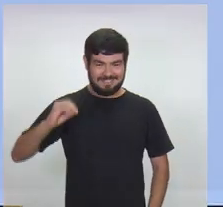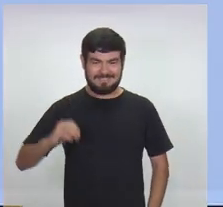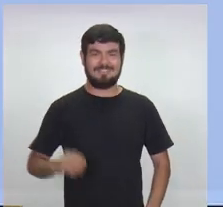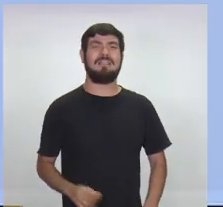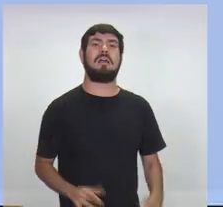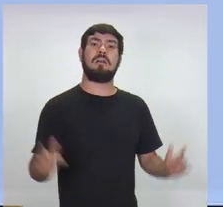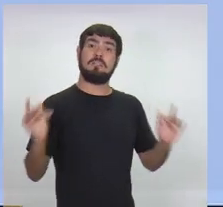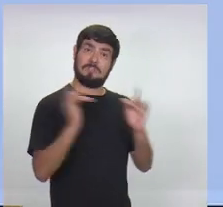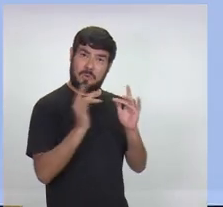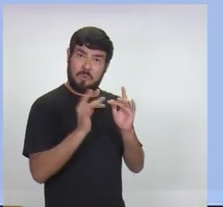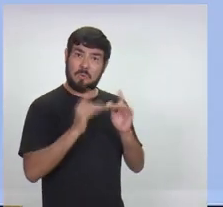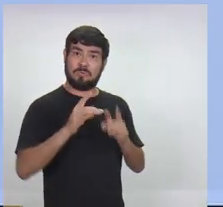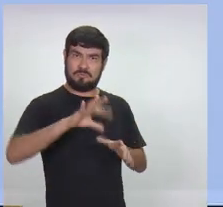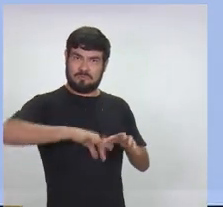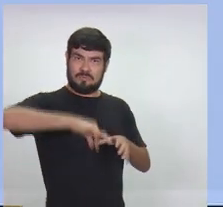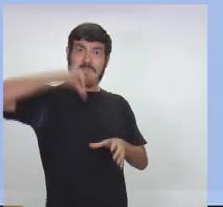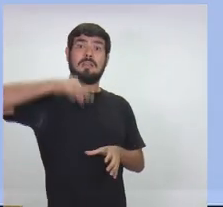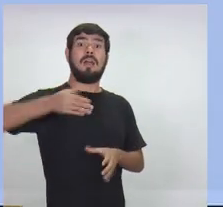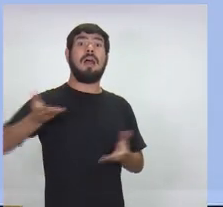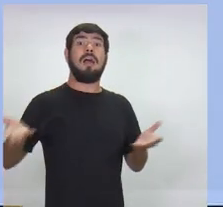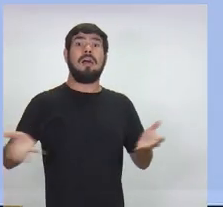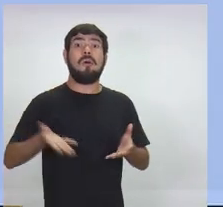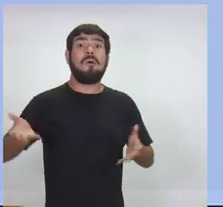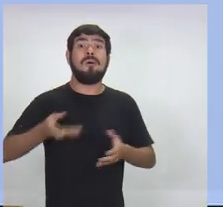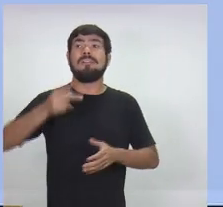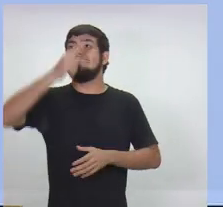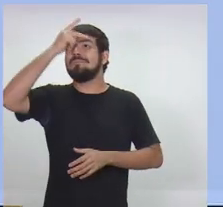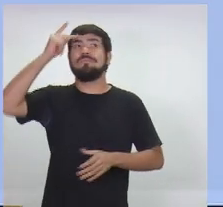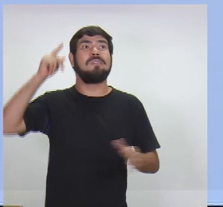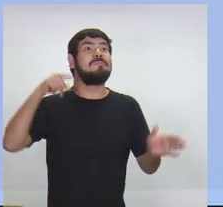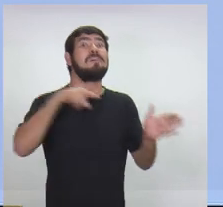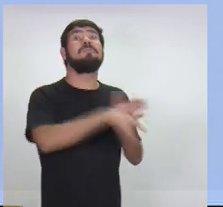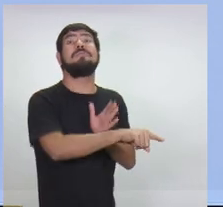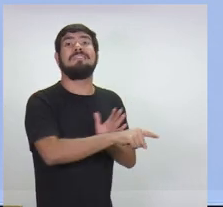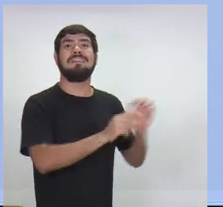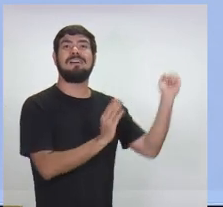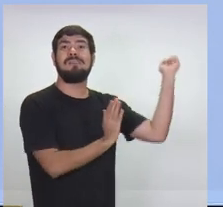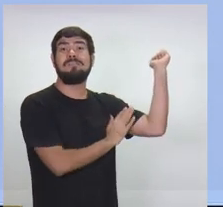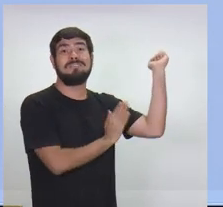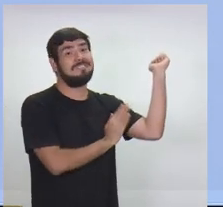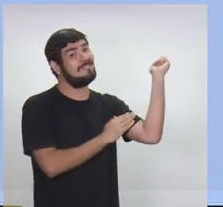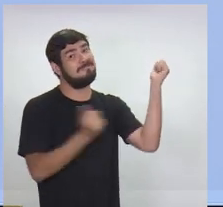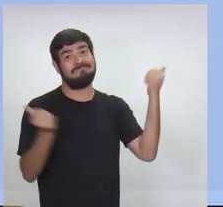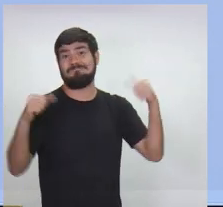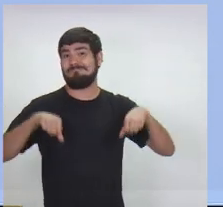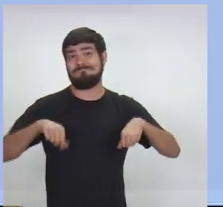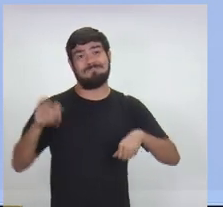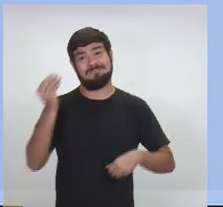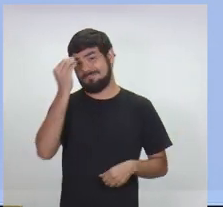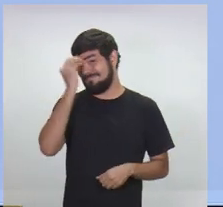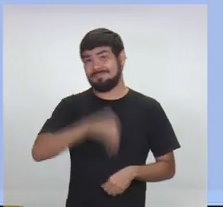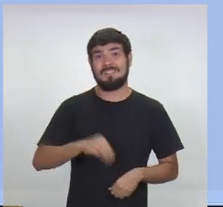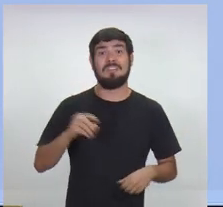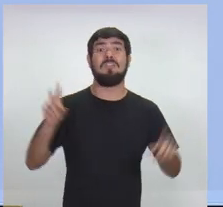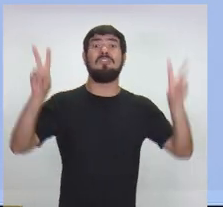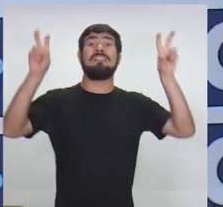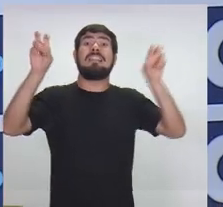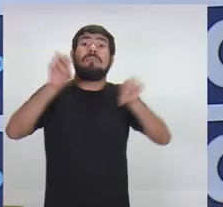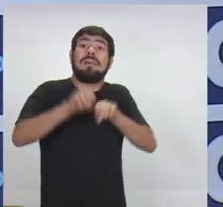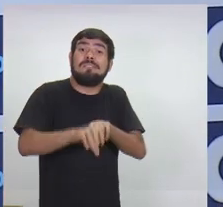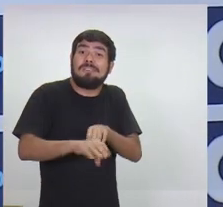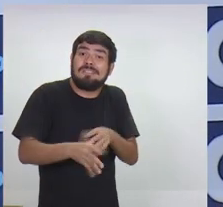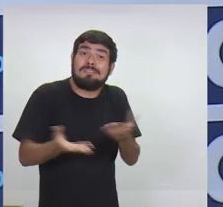acordo com sorteio próximo candidato que deveria fazer uma pergunta seria amazonino mendes que não está aqui o tema seria educação